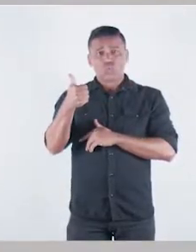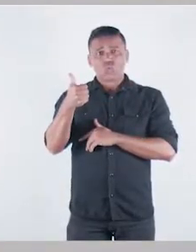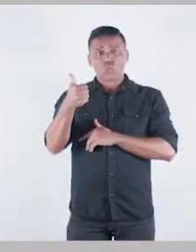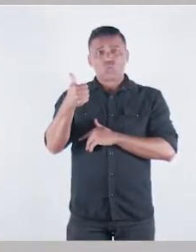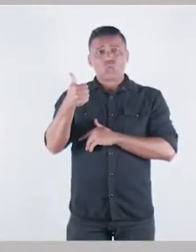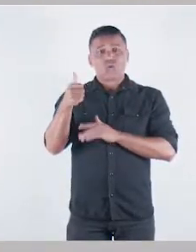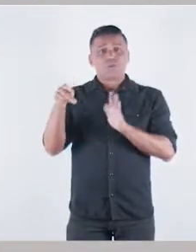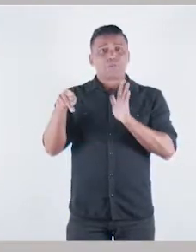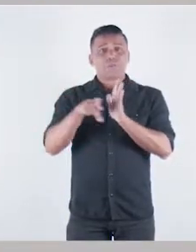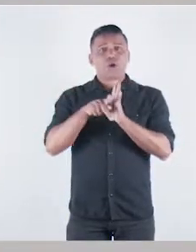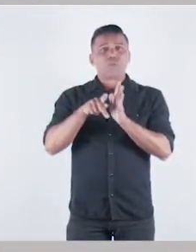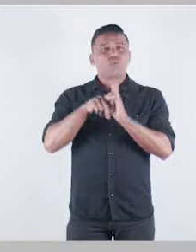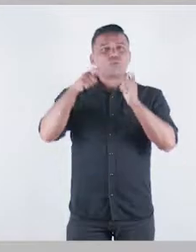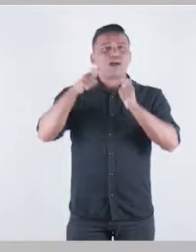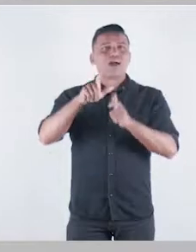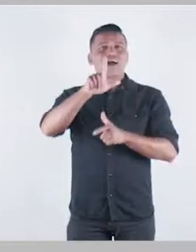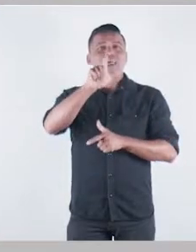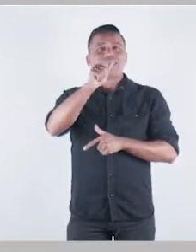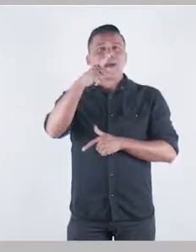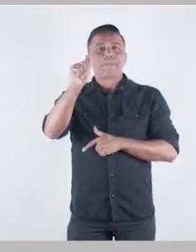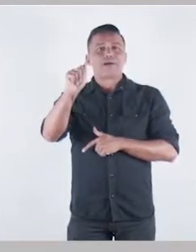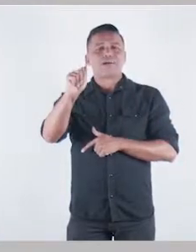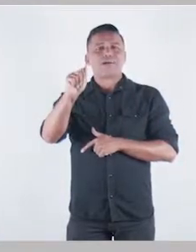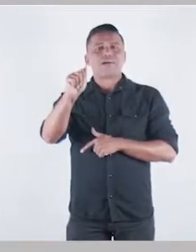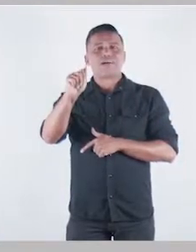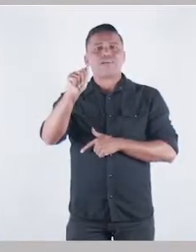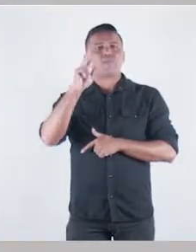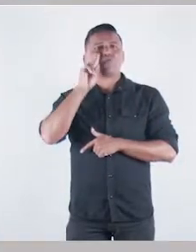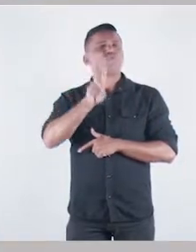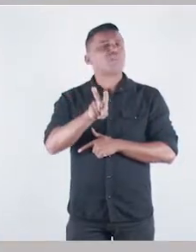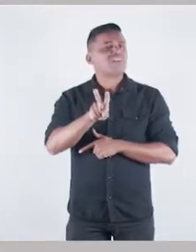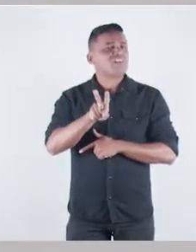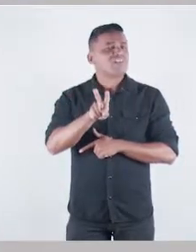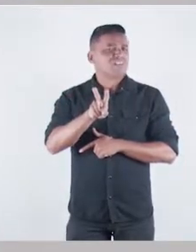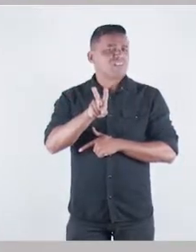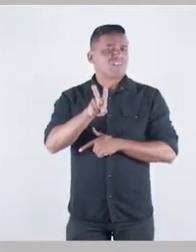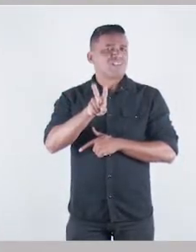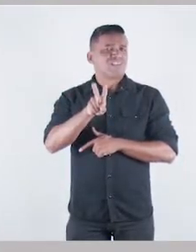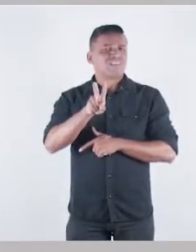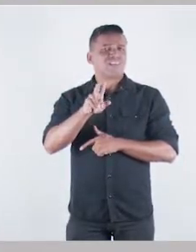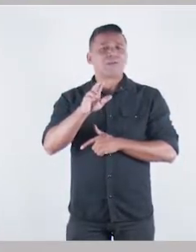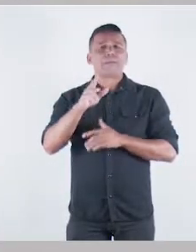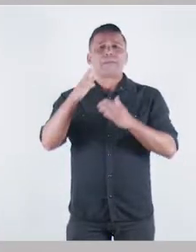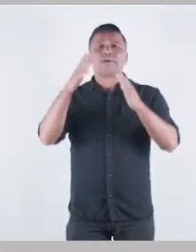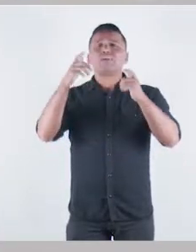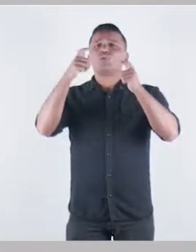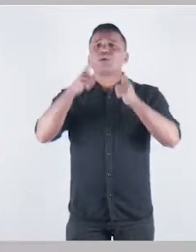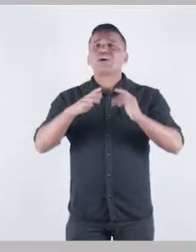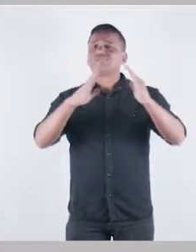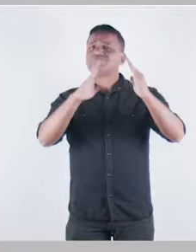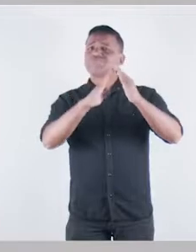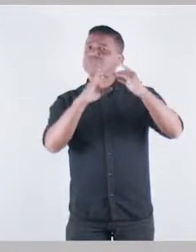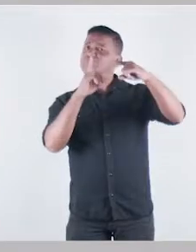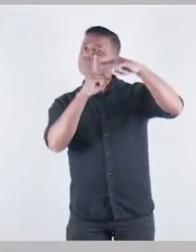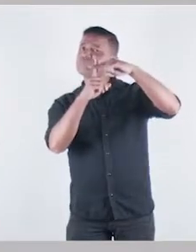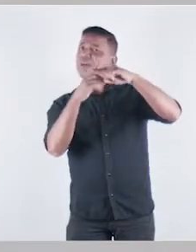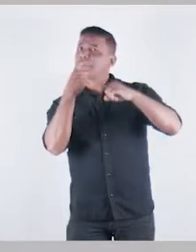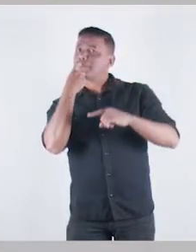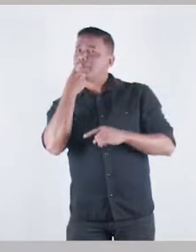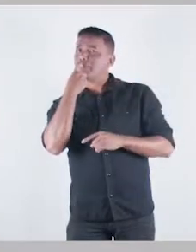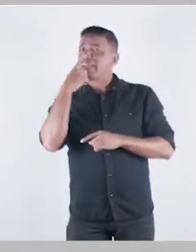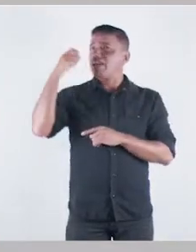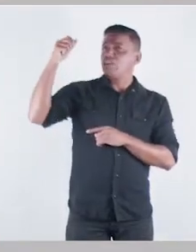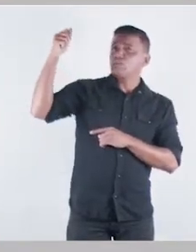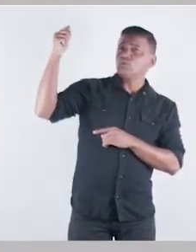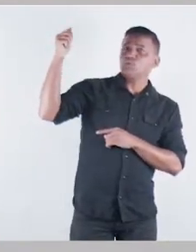da Lapa, eu veria, ali, na direção da catedral, uma luz